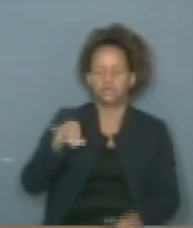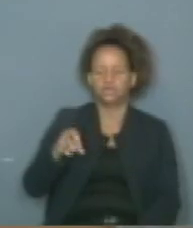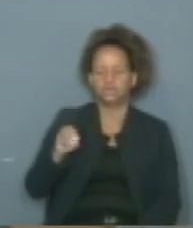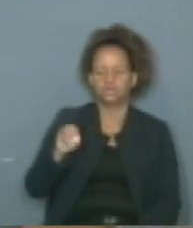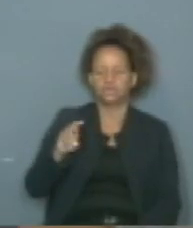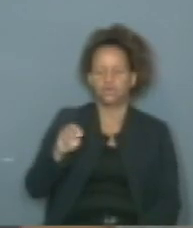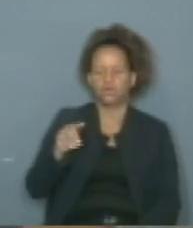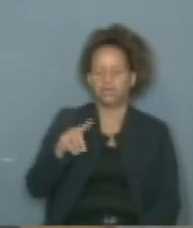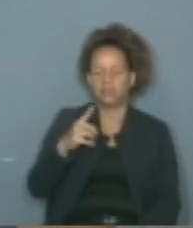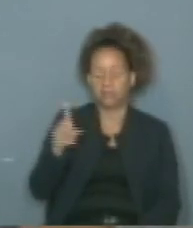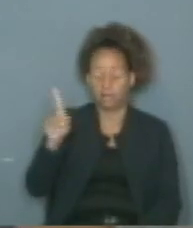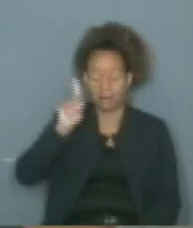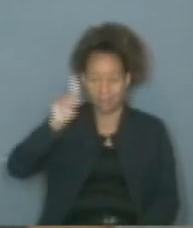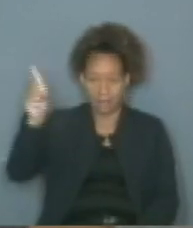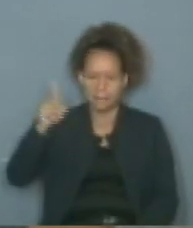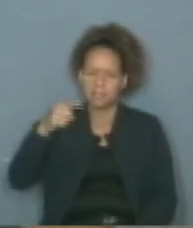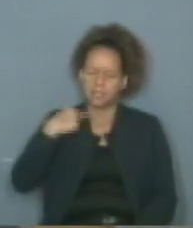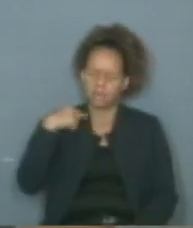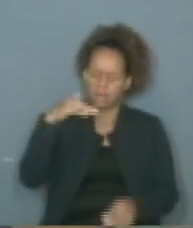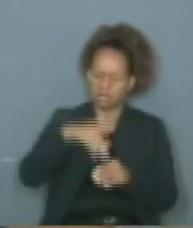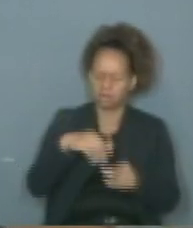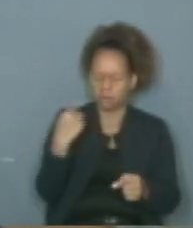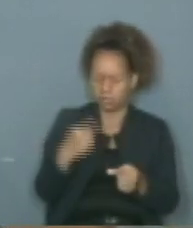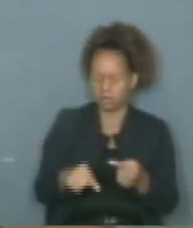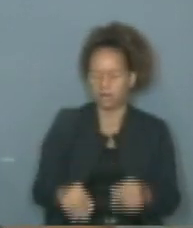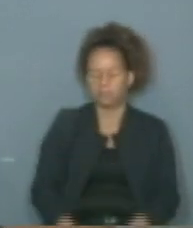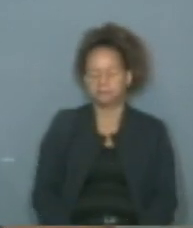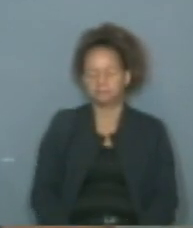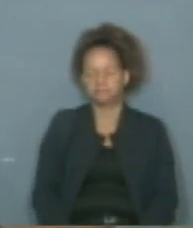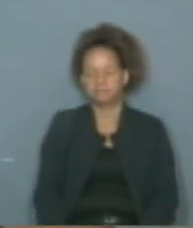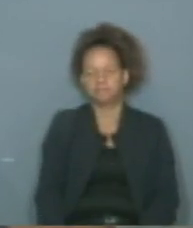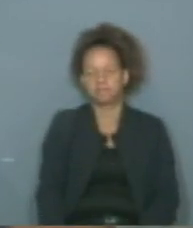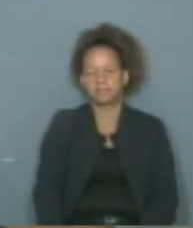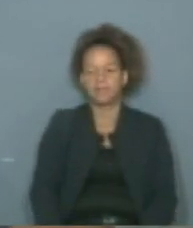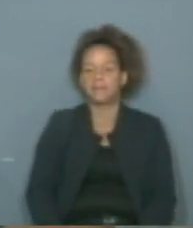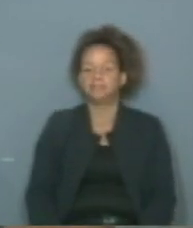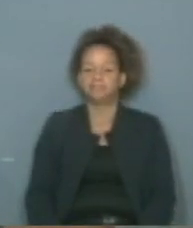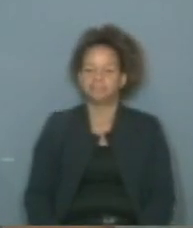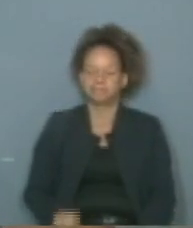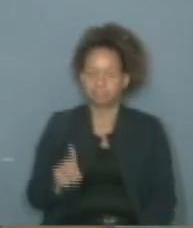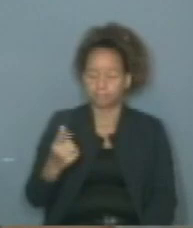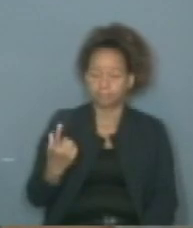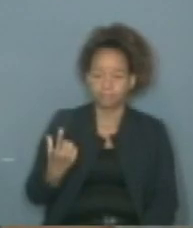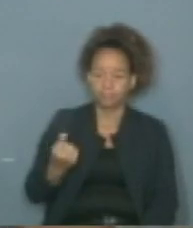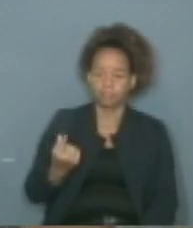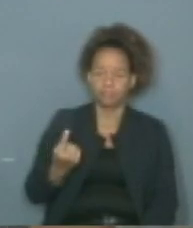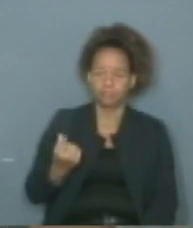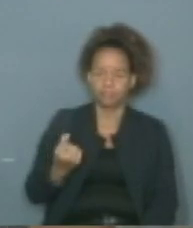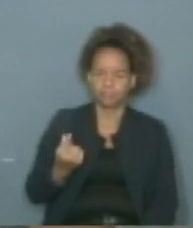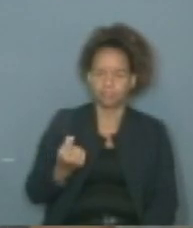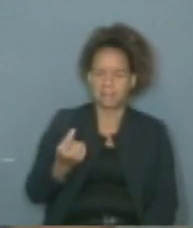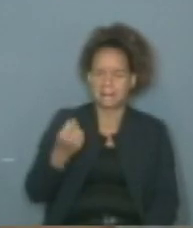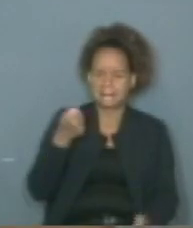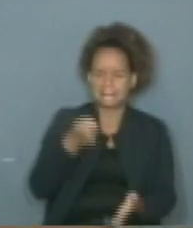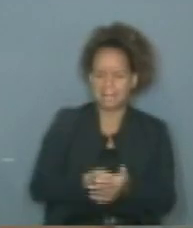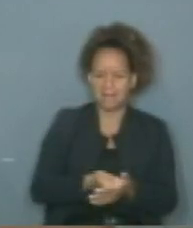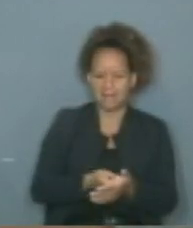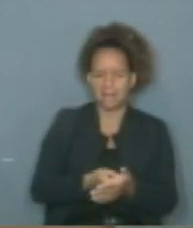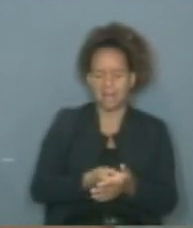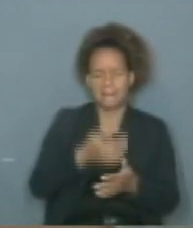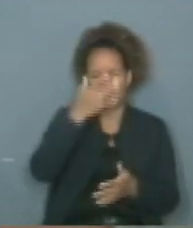Jordão. Por que eu votaria ao contrário? Exatamente por causa do valor da indenização a